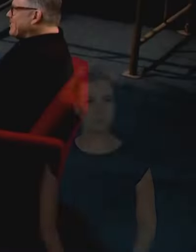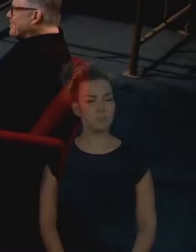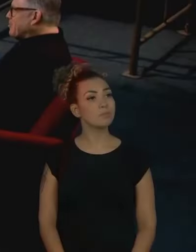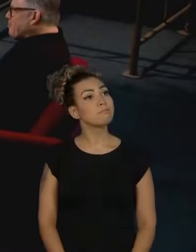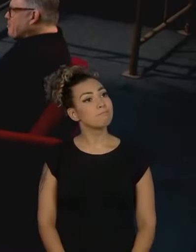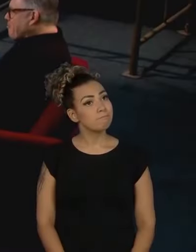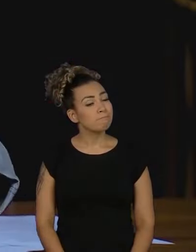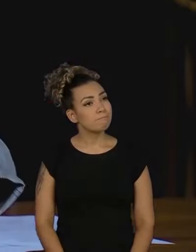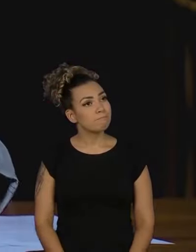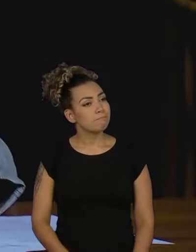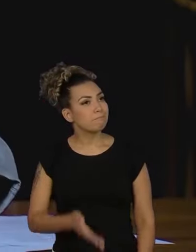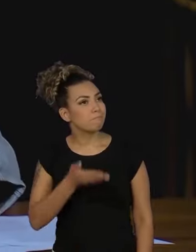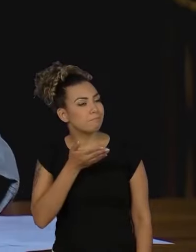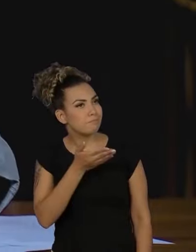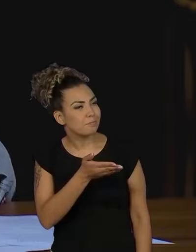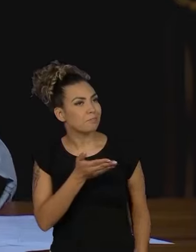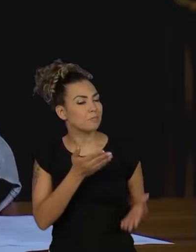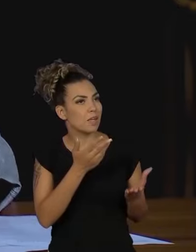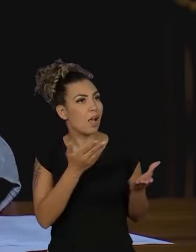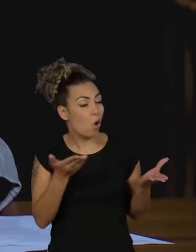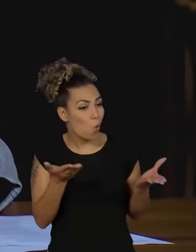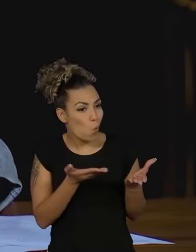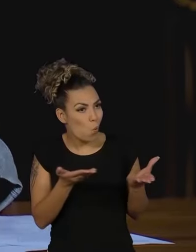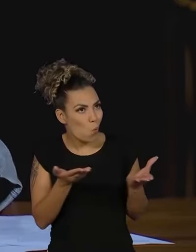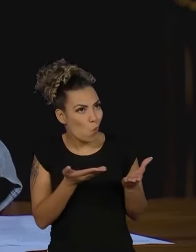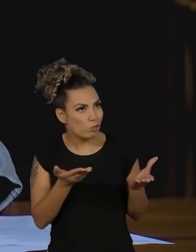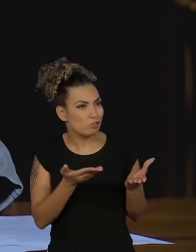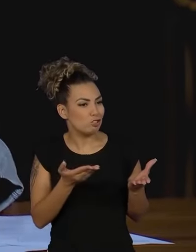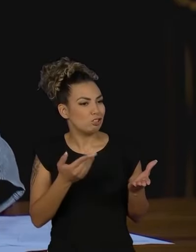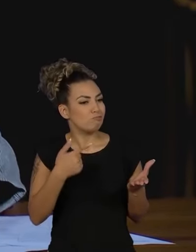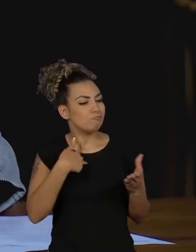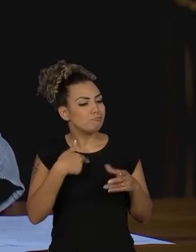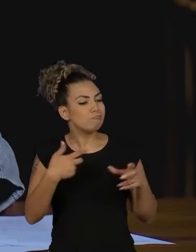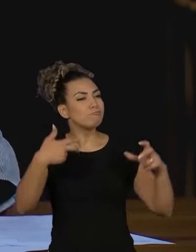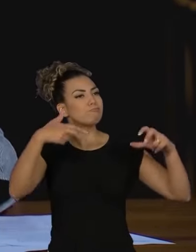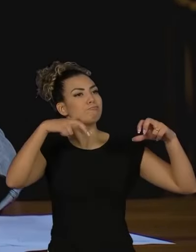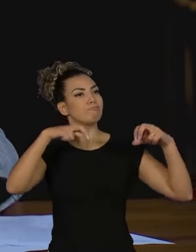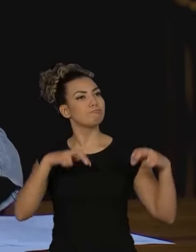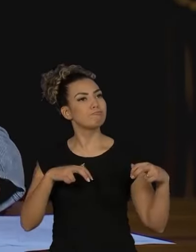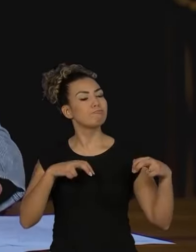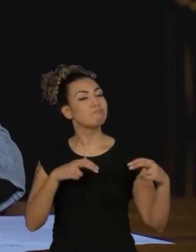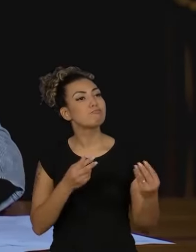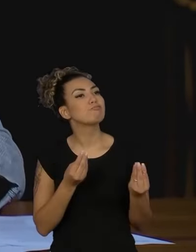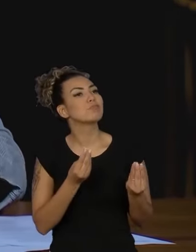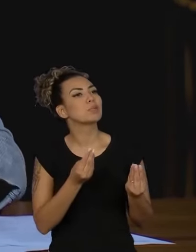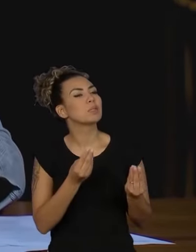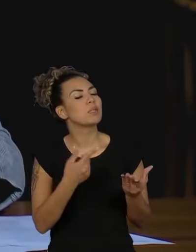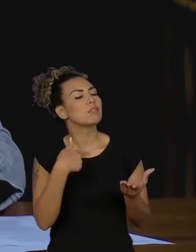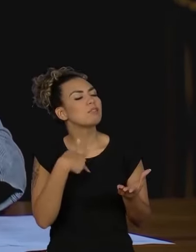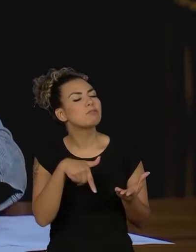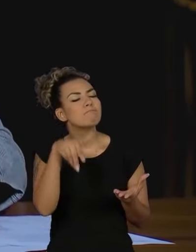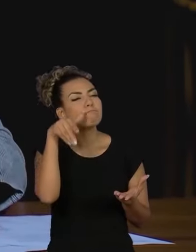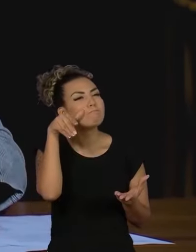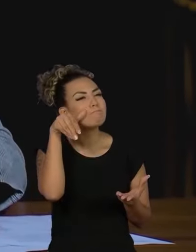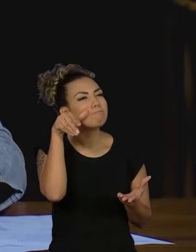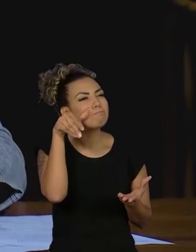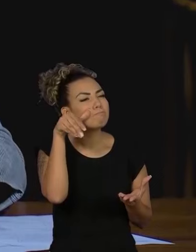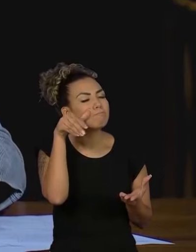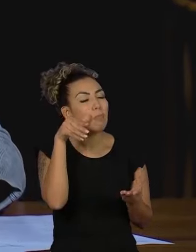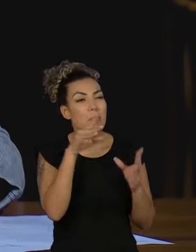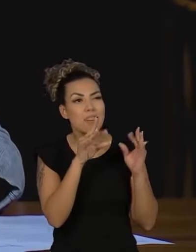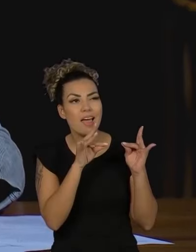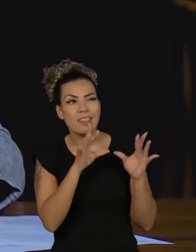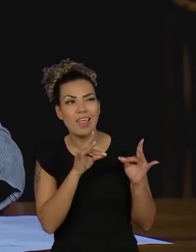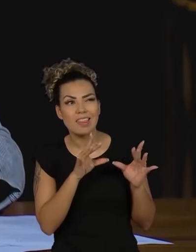Ed Renekwitz, a minha busca aqui neste programa é saber algo muito mais simples de tudo que nós conversamos. Sim, vamos